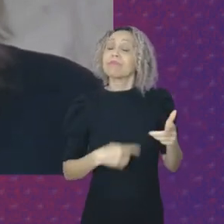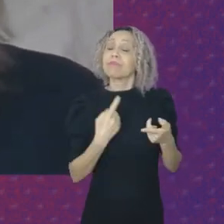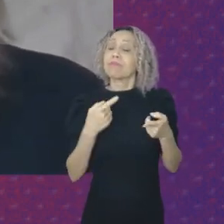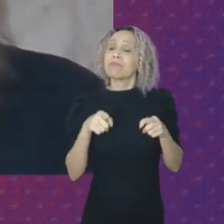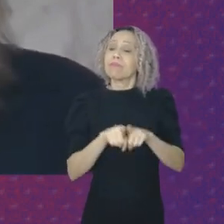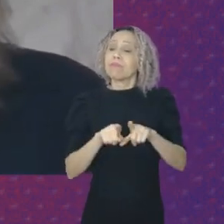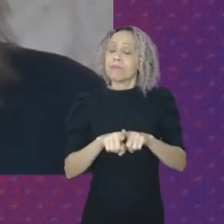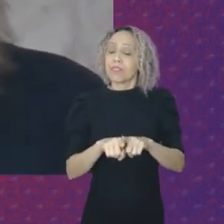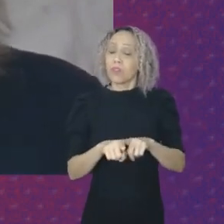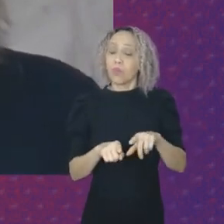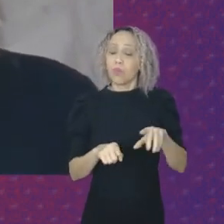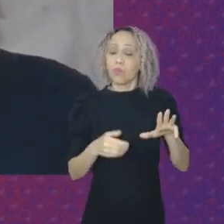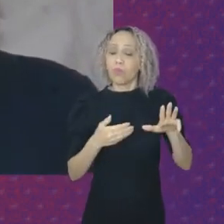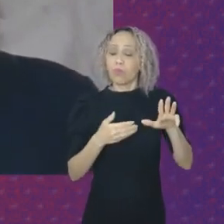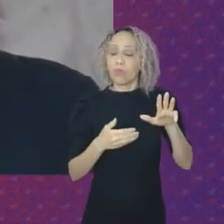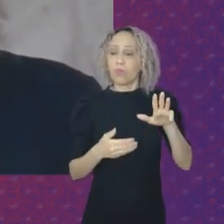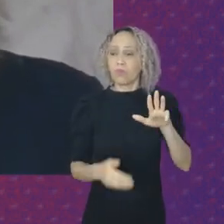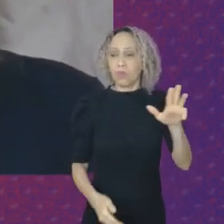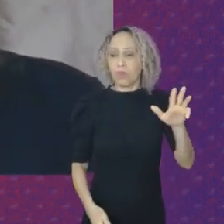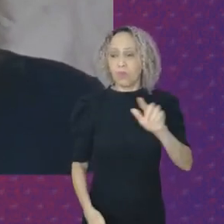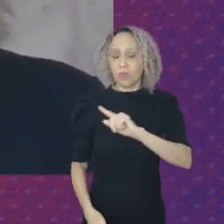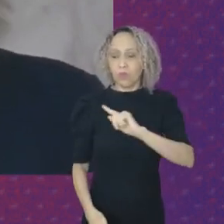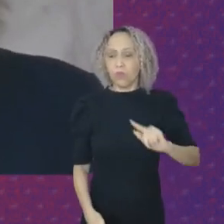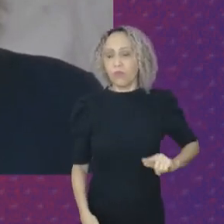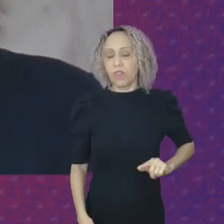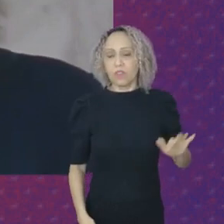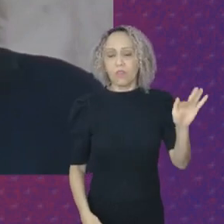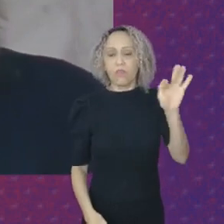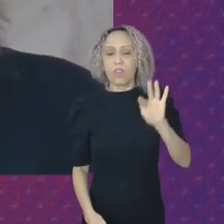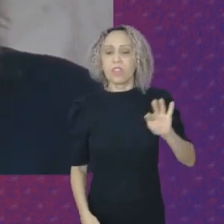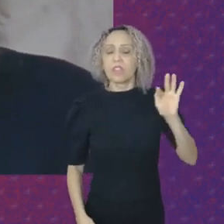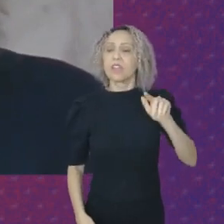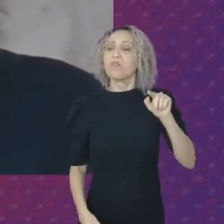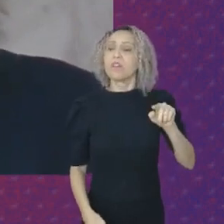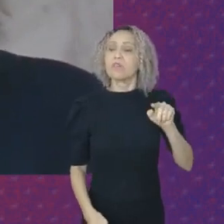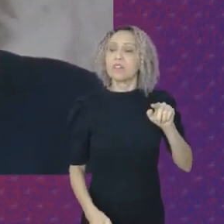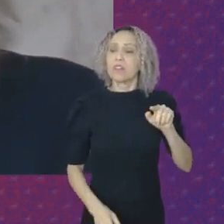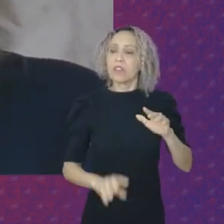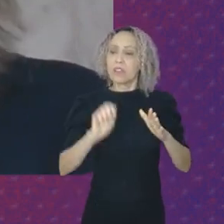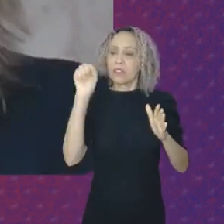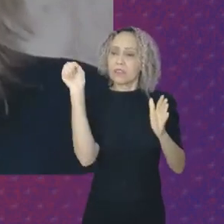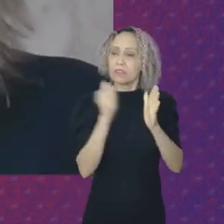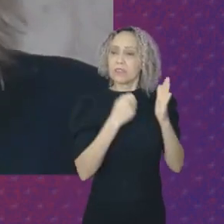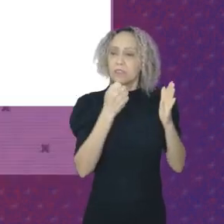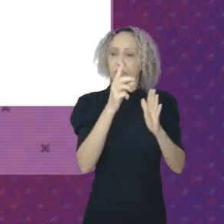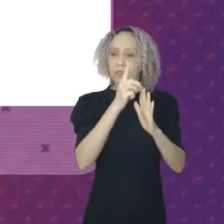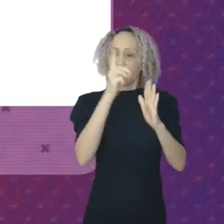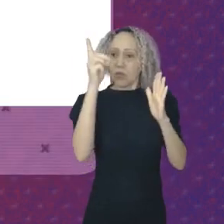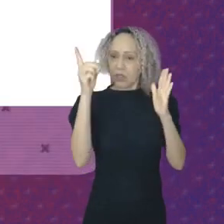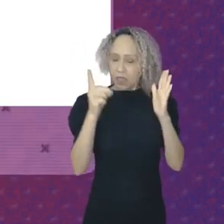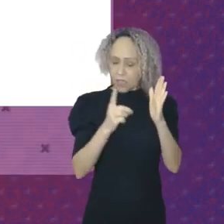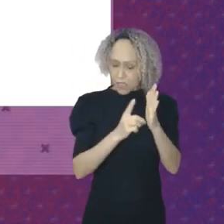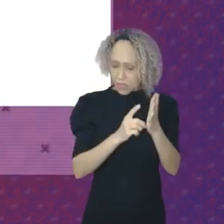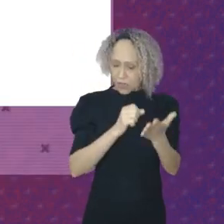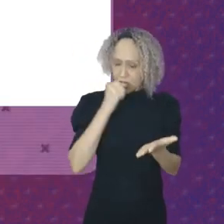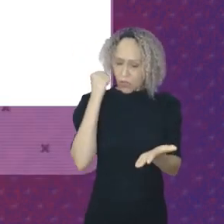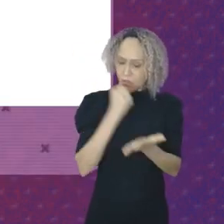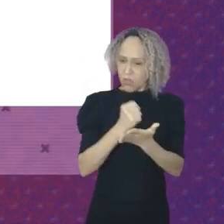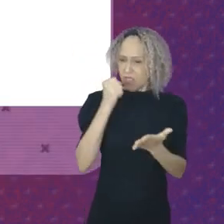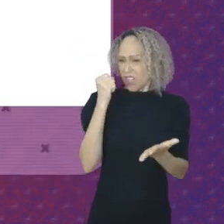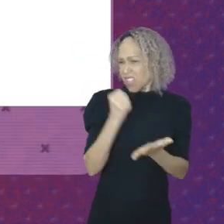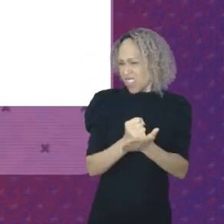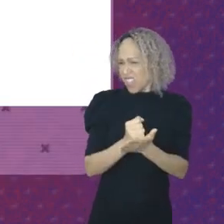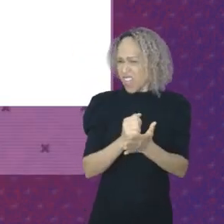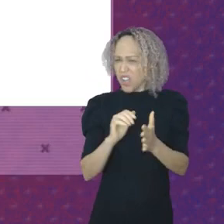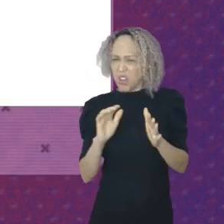o governo federal fez o decreto de contratação de no mínimo 8%